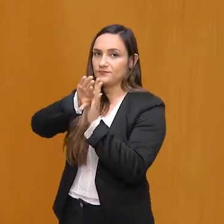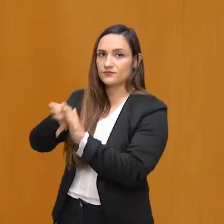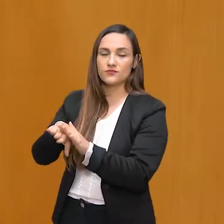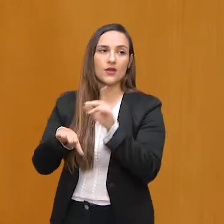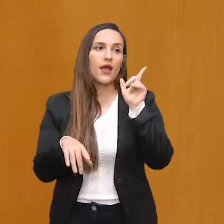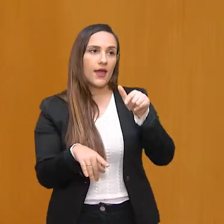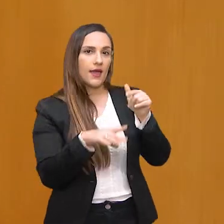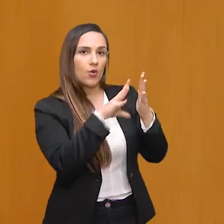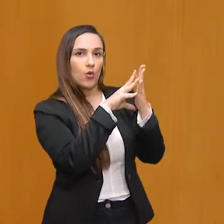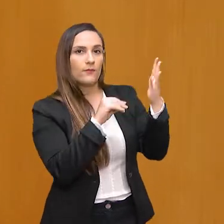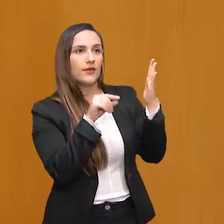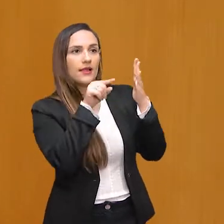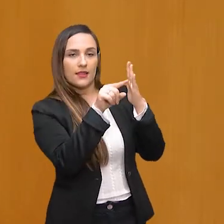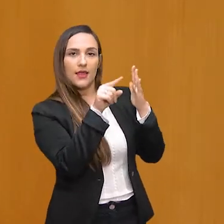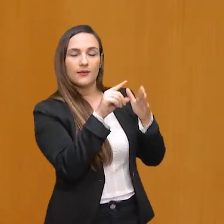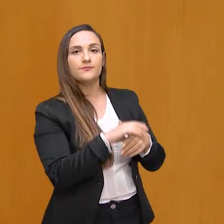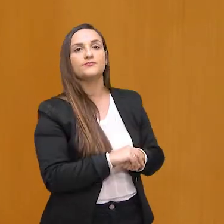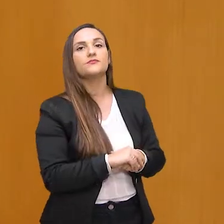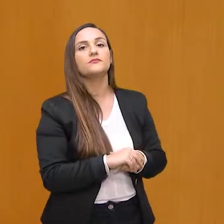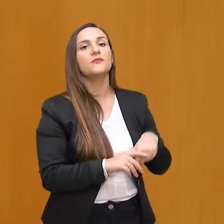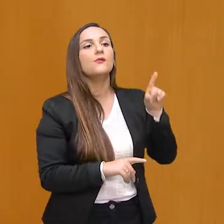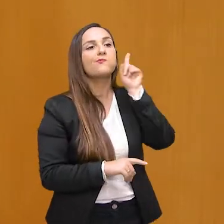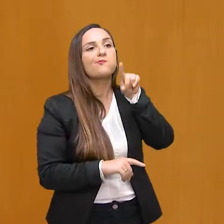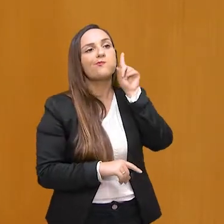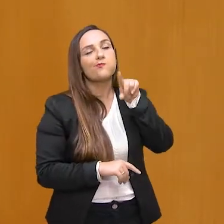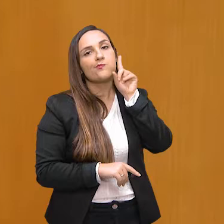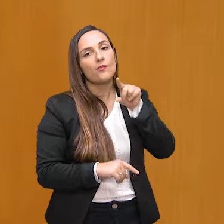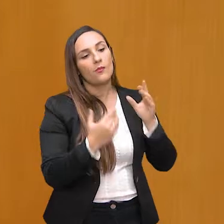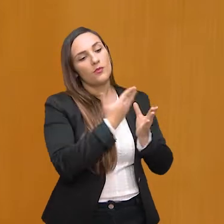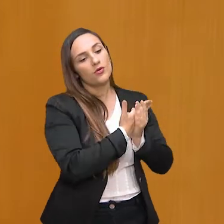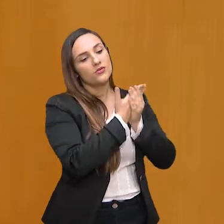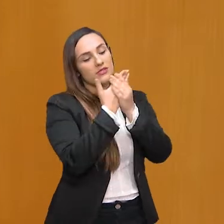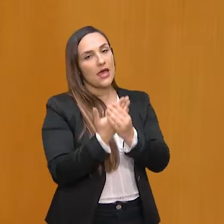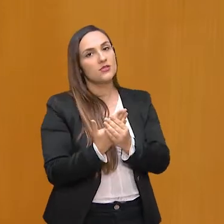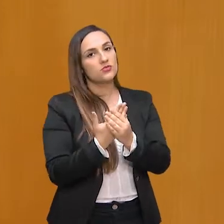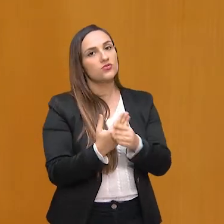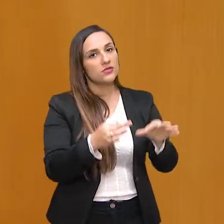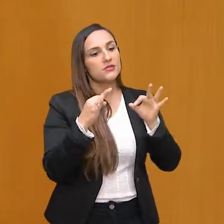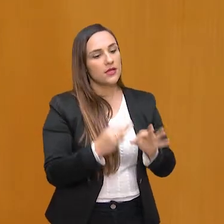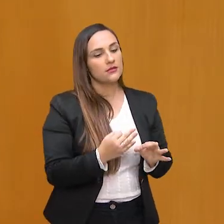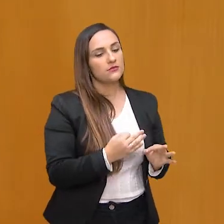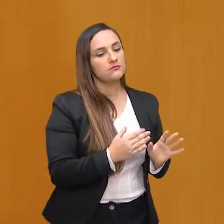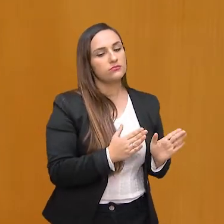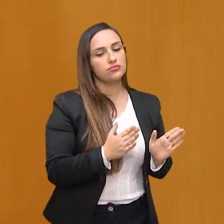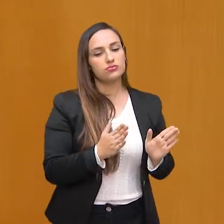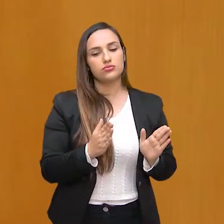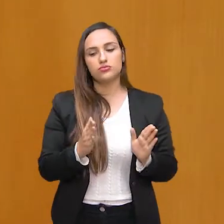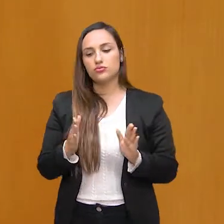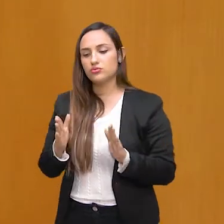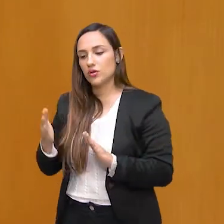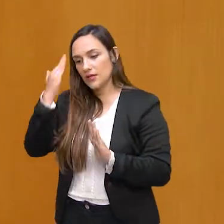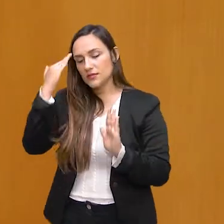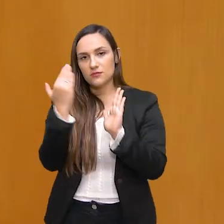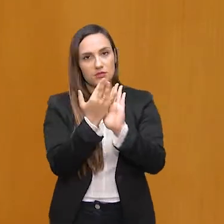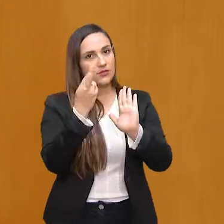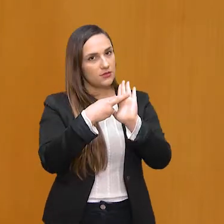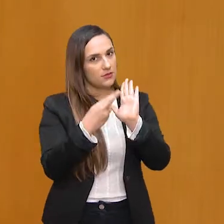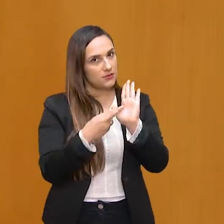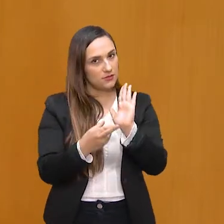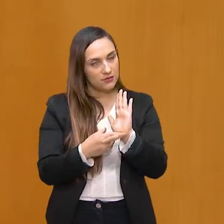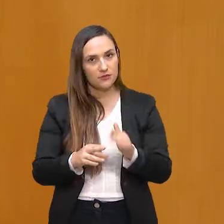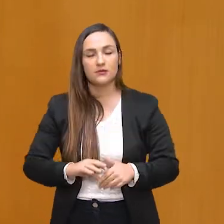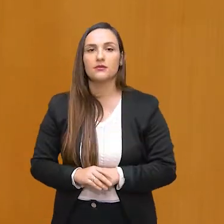mas o nosso sistema, em relação ao princípio do devido processo